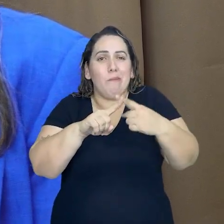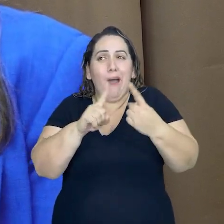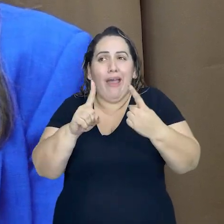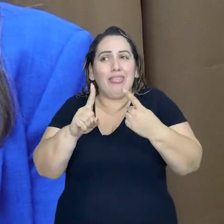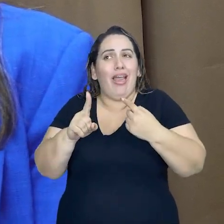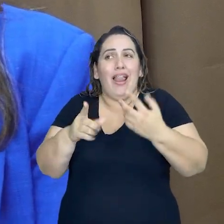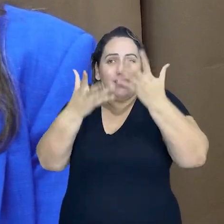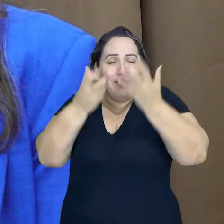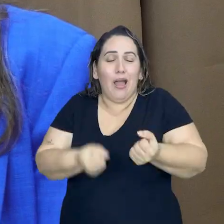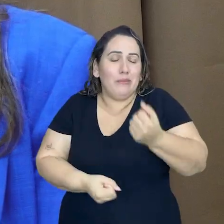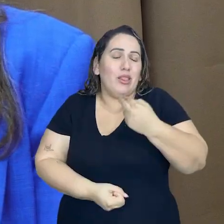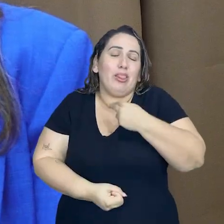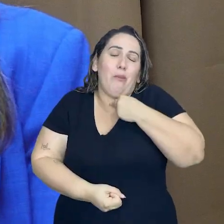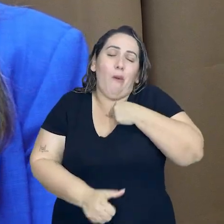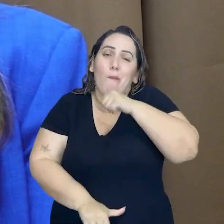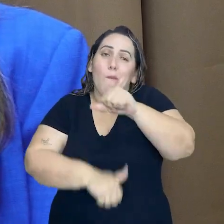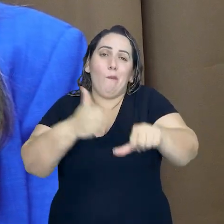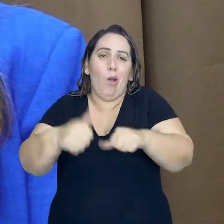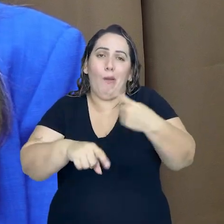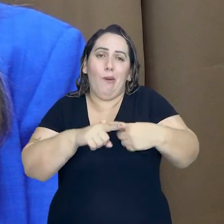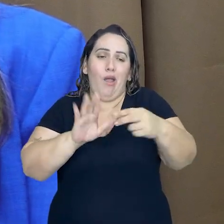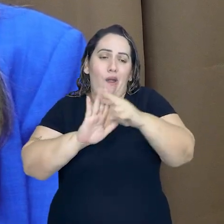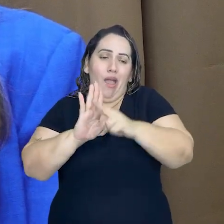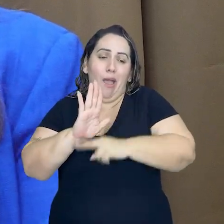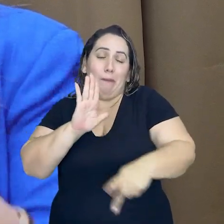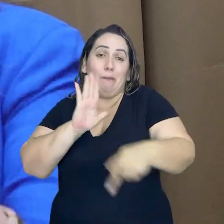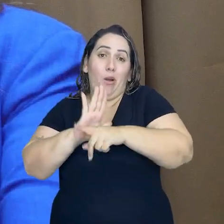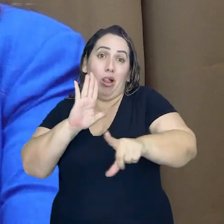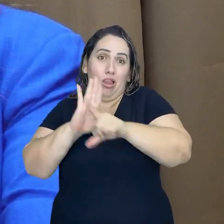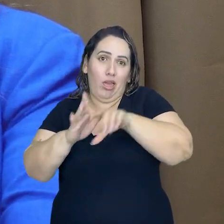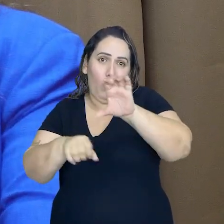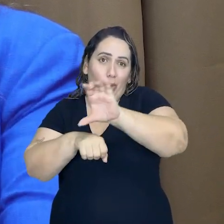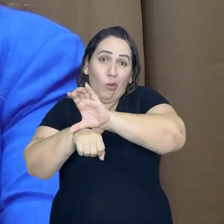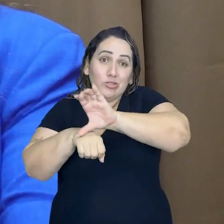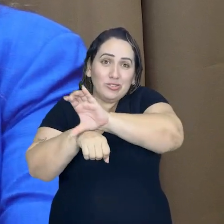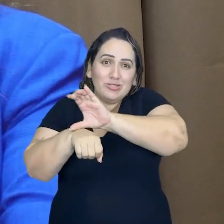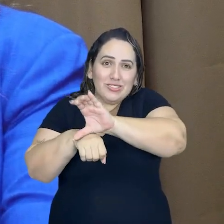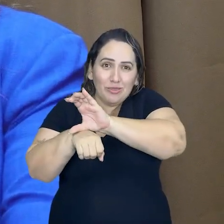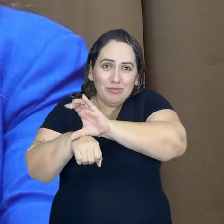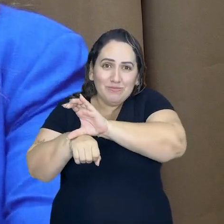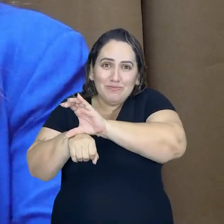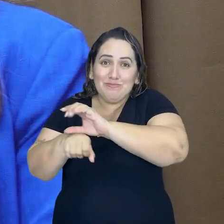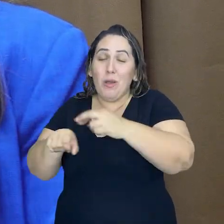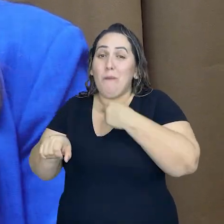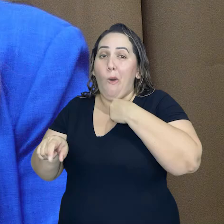para investir prioritariamente